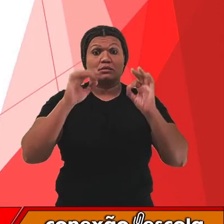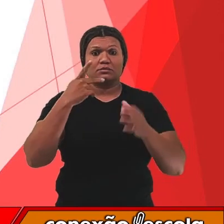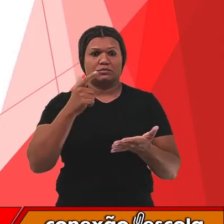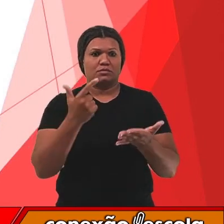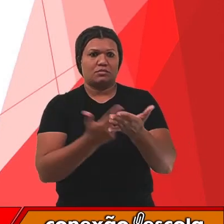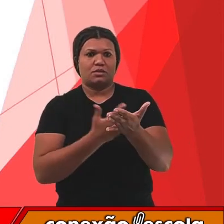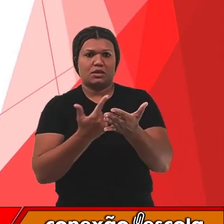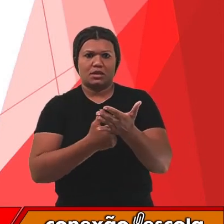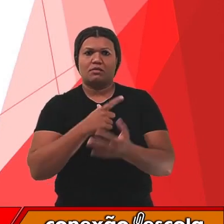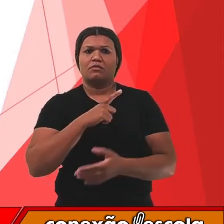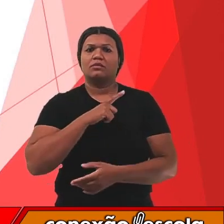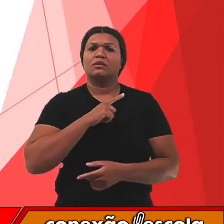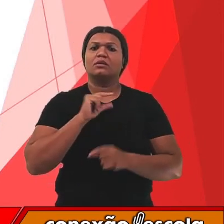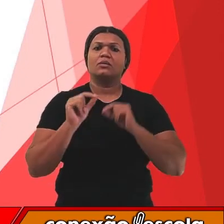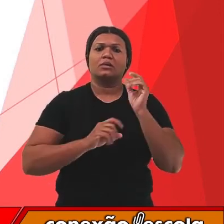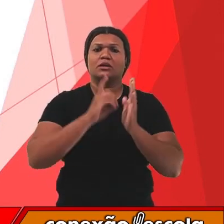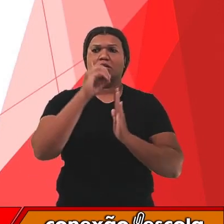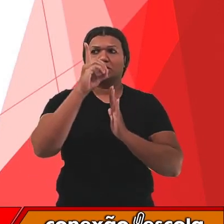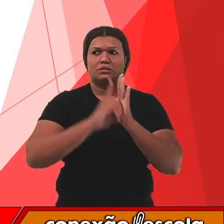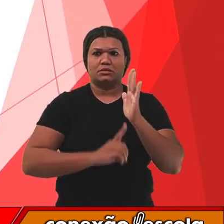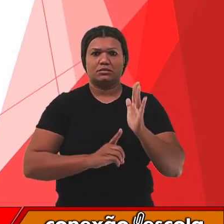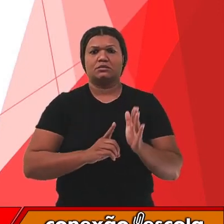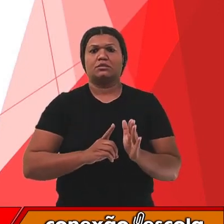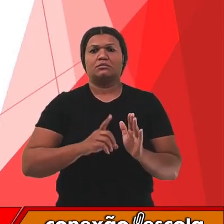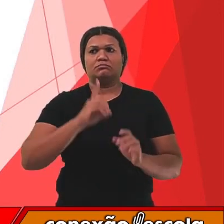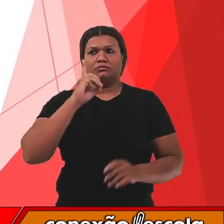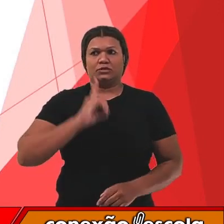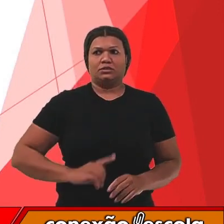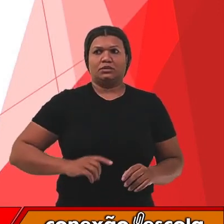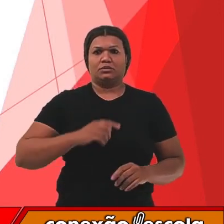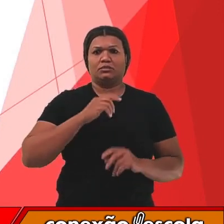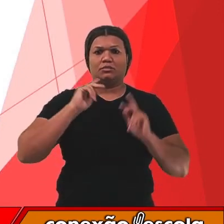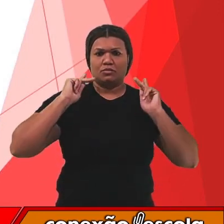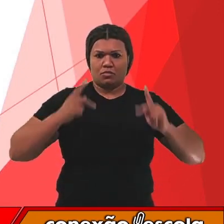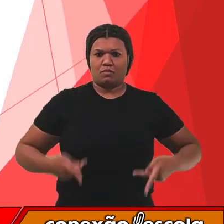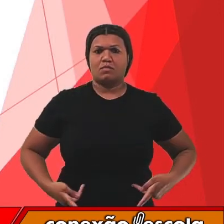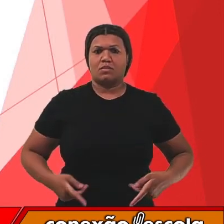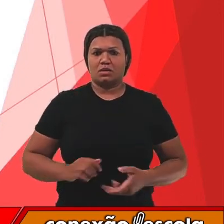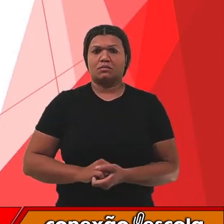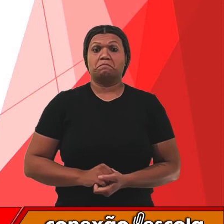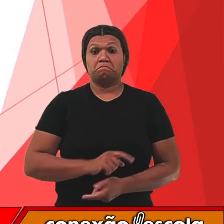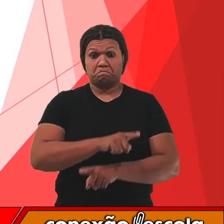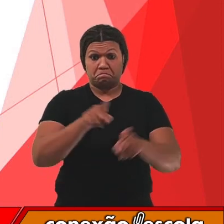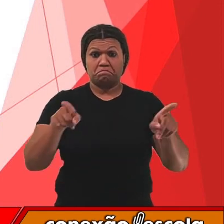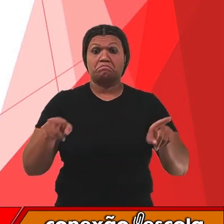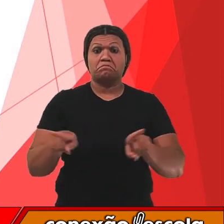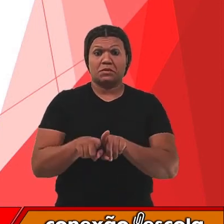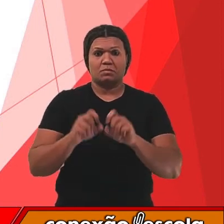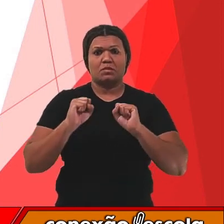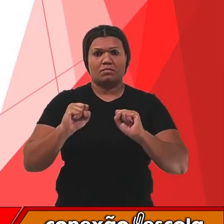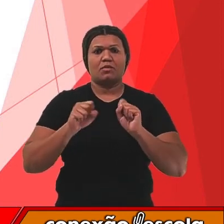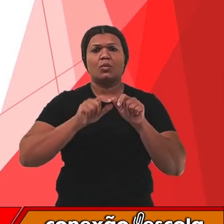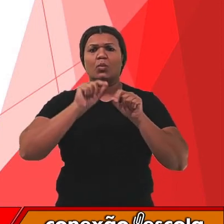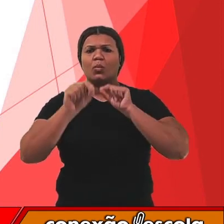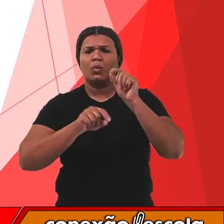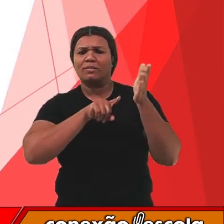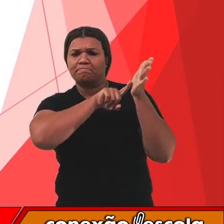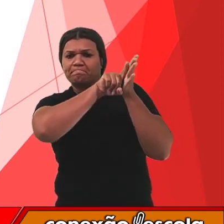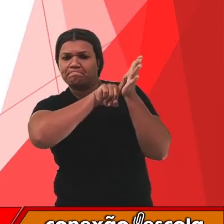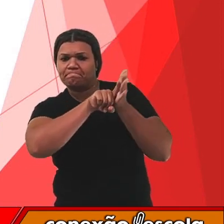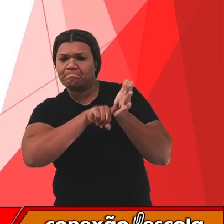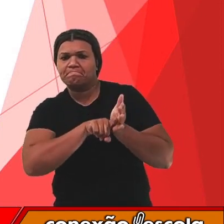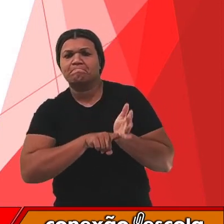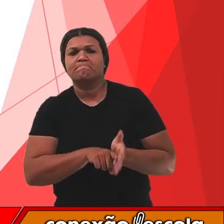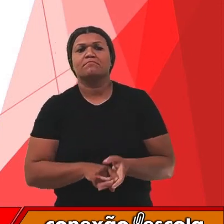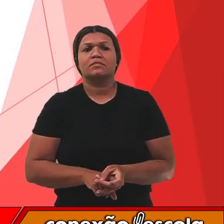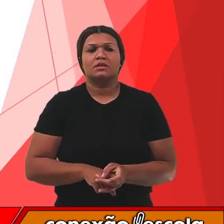a Declaração dos Direitos do Homem e do Cidadão. Você pode também fazer uma pesquisa e,